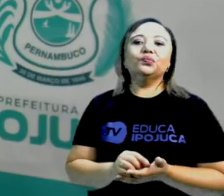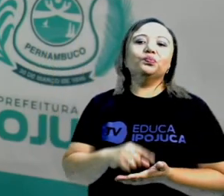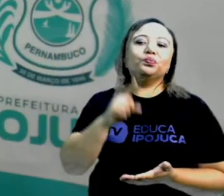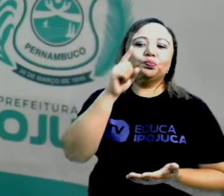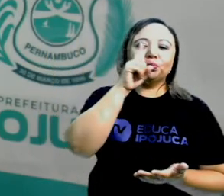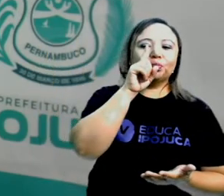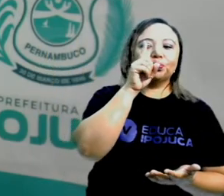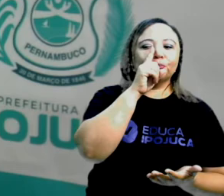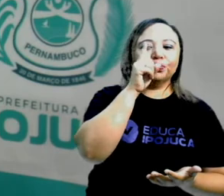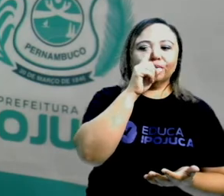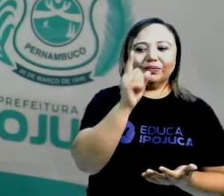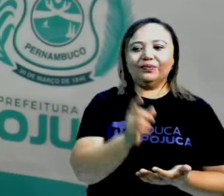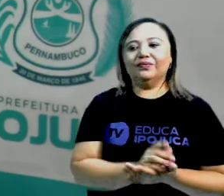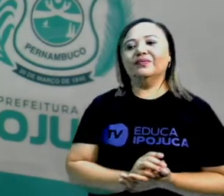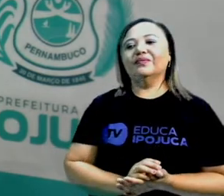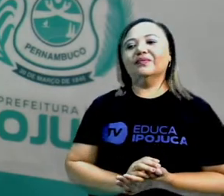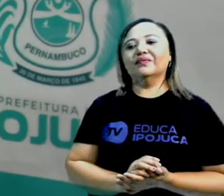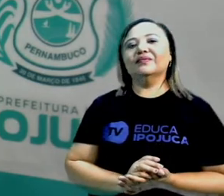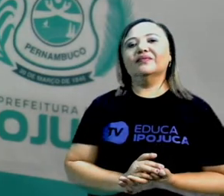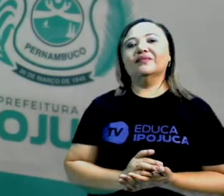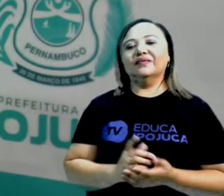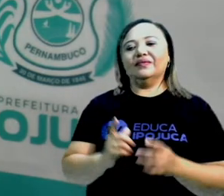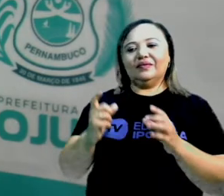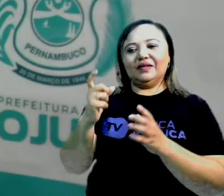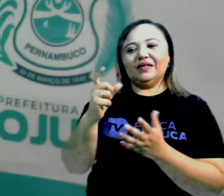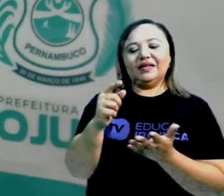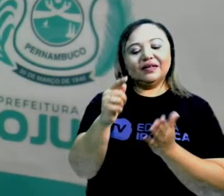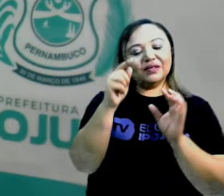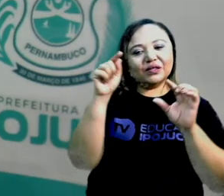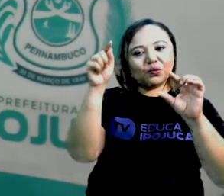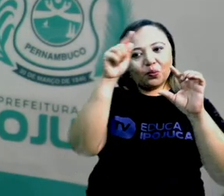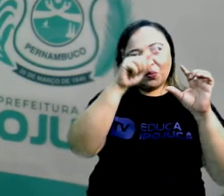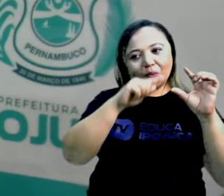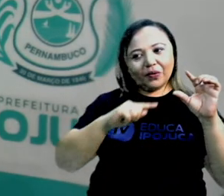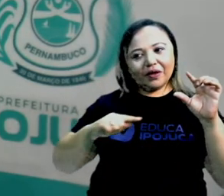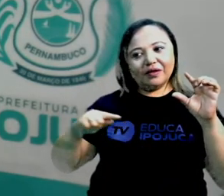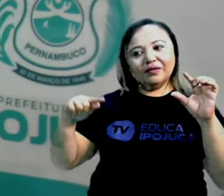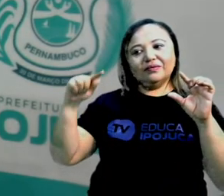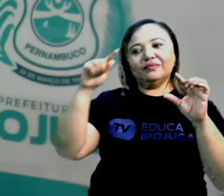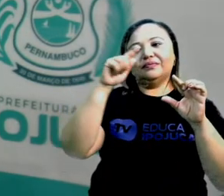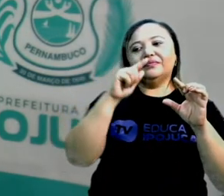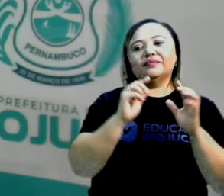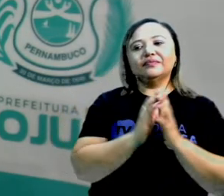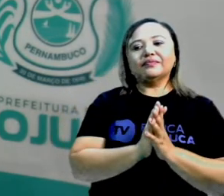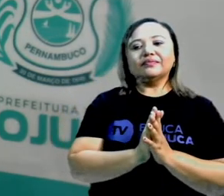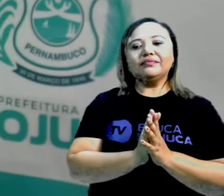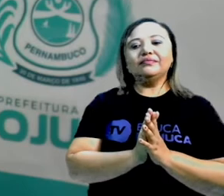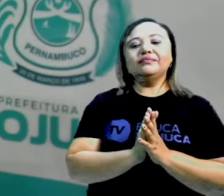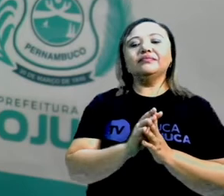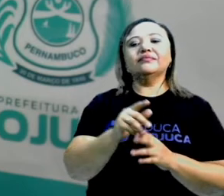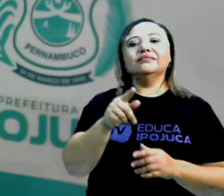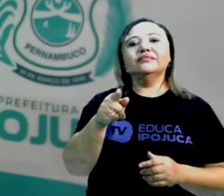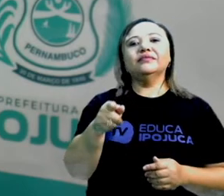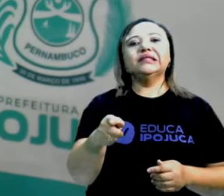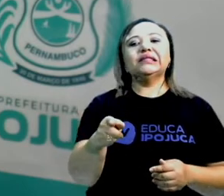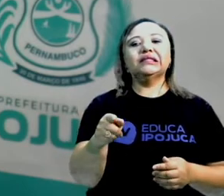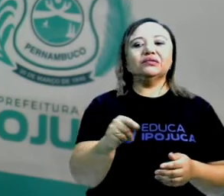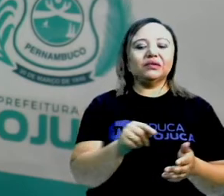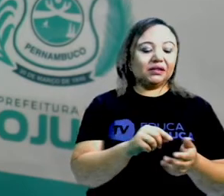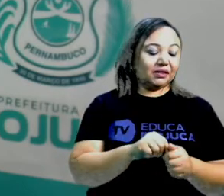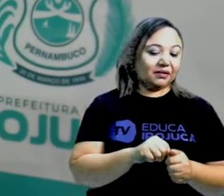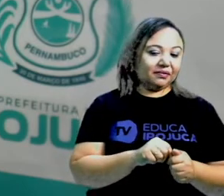vai jantar, tem os biscoitos lá. Ou também as guloseimas, né? Os biscoitos,